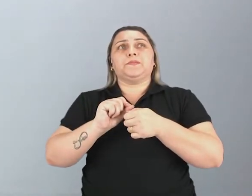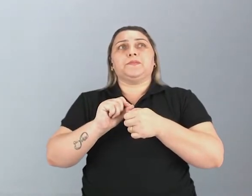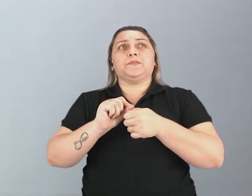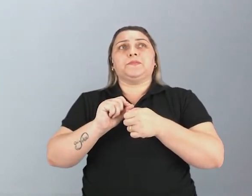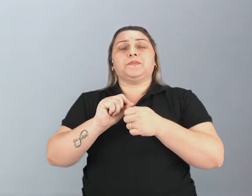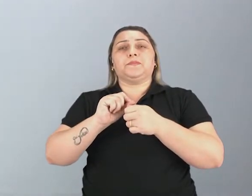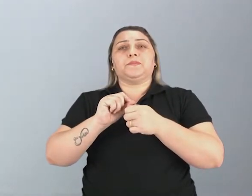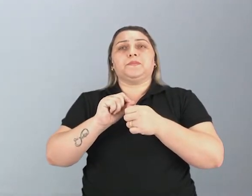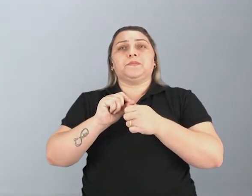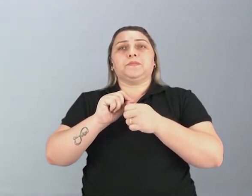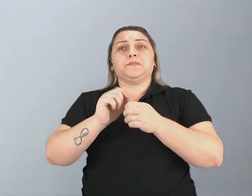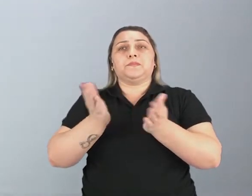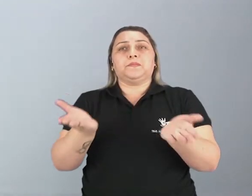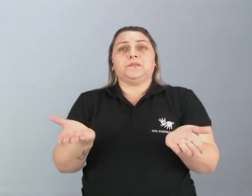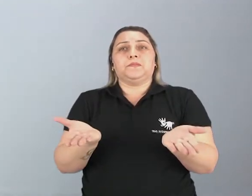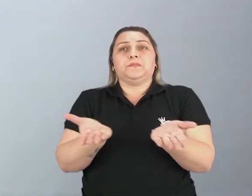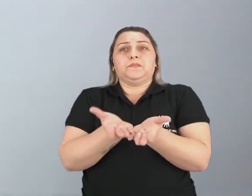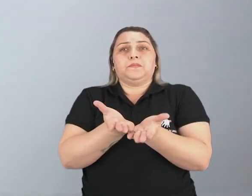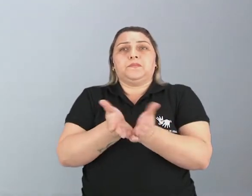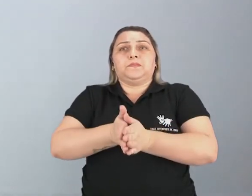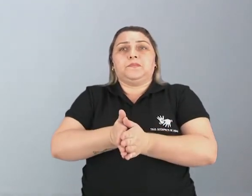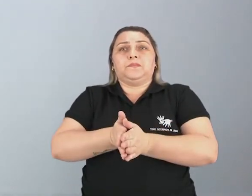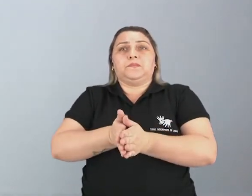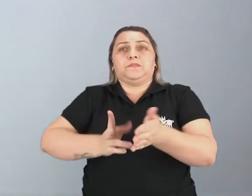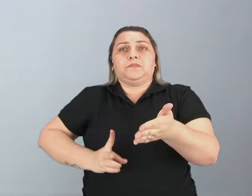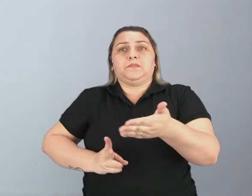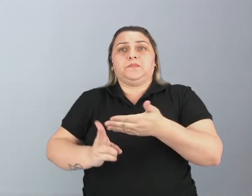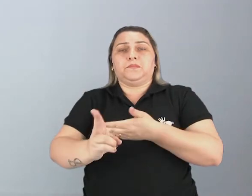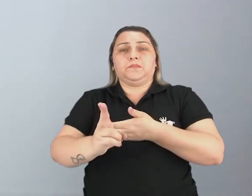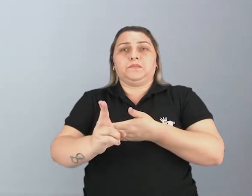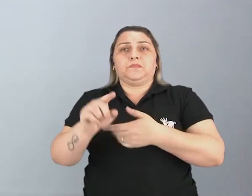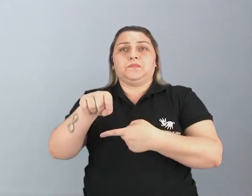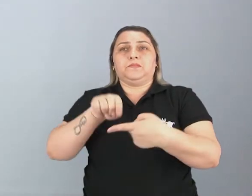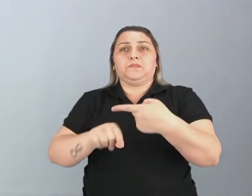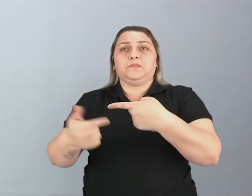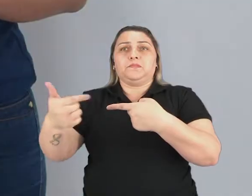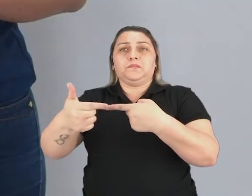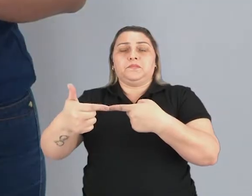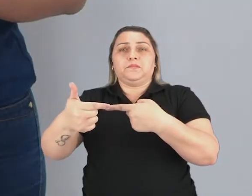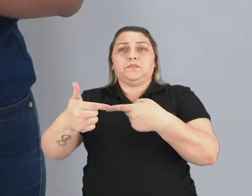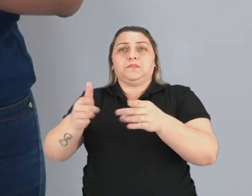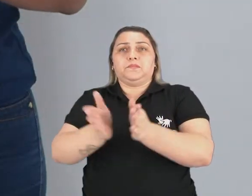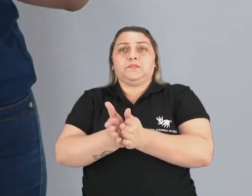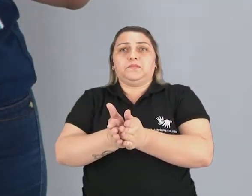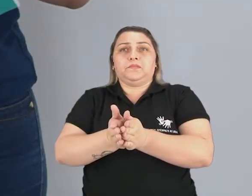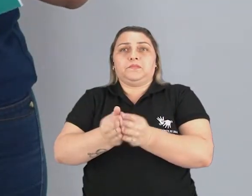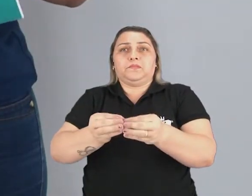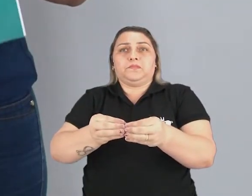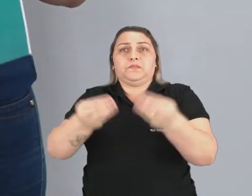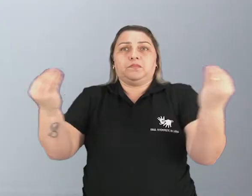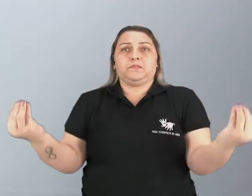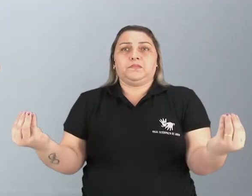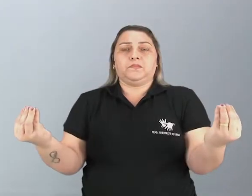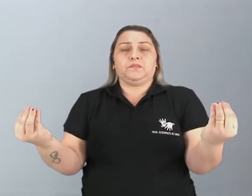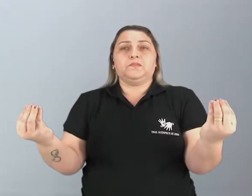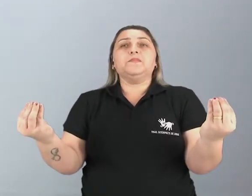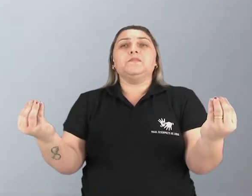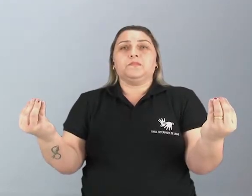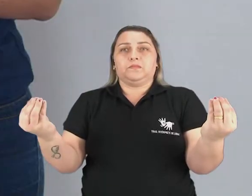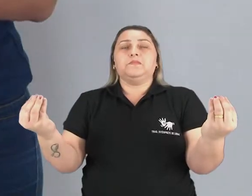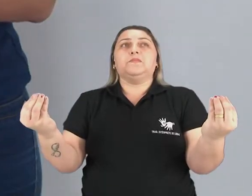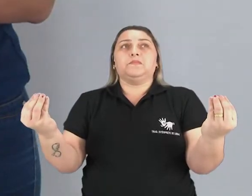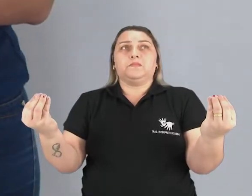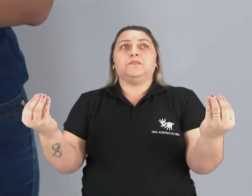parti ao meio, porque dividir por 2 é dividir em duas partes, né? Ou dividir